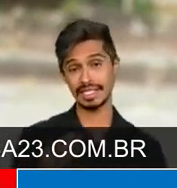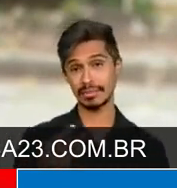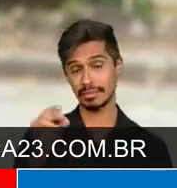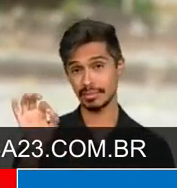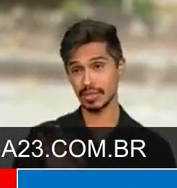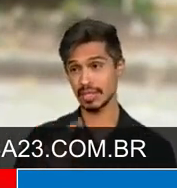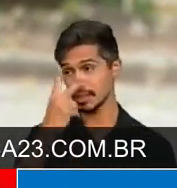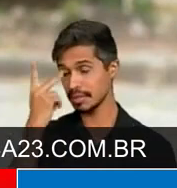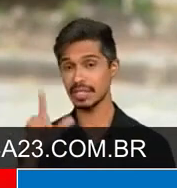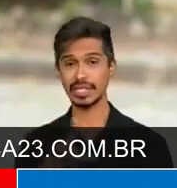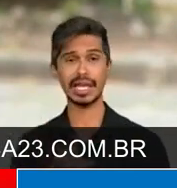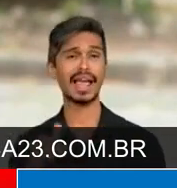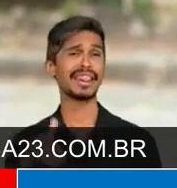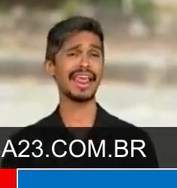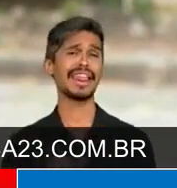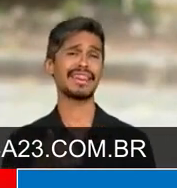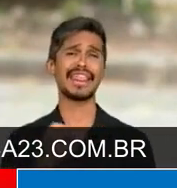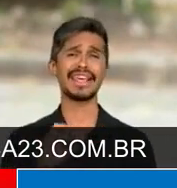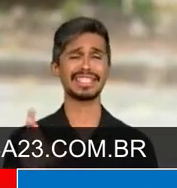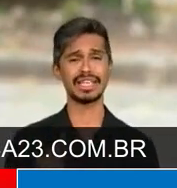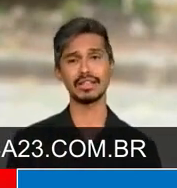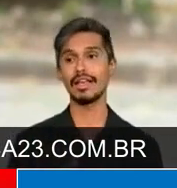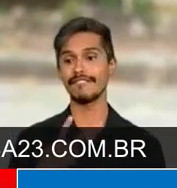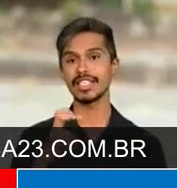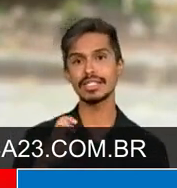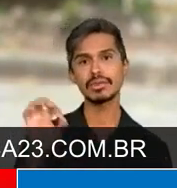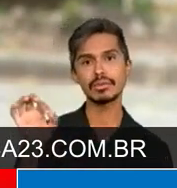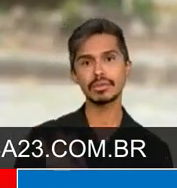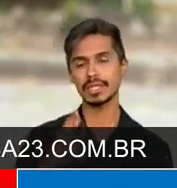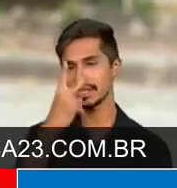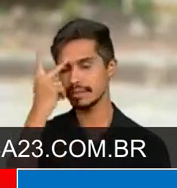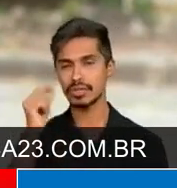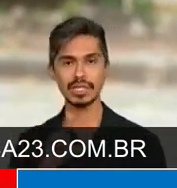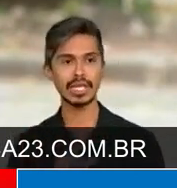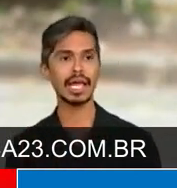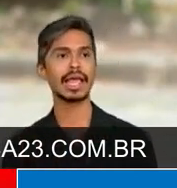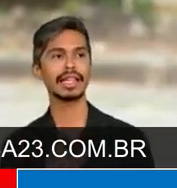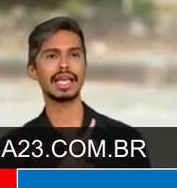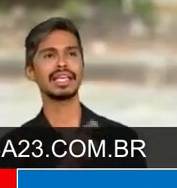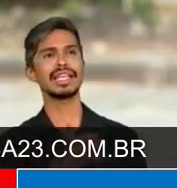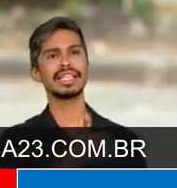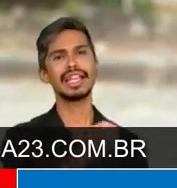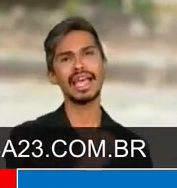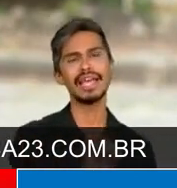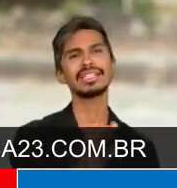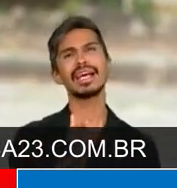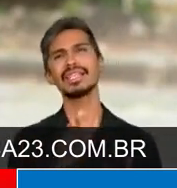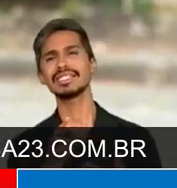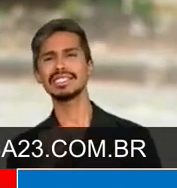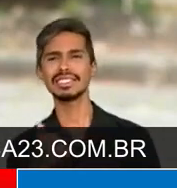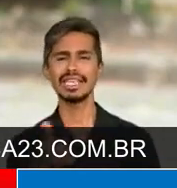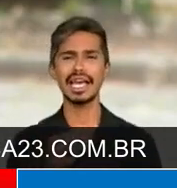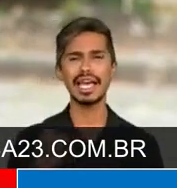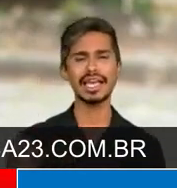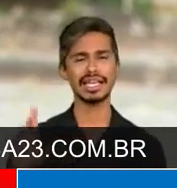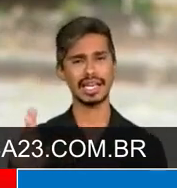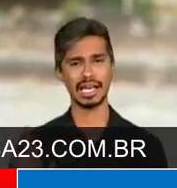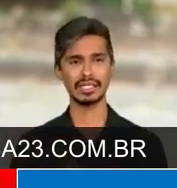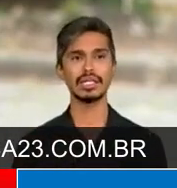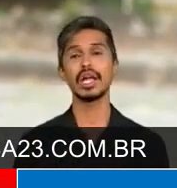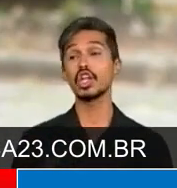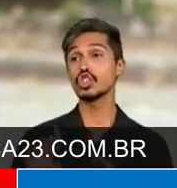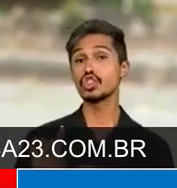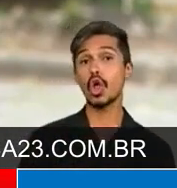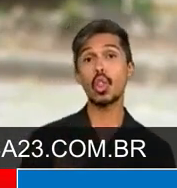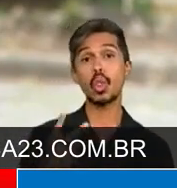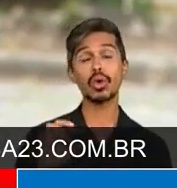delas tem até 10 reais, 25% delas tem entre 10 e 100 reais, e apenas quase 2%